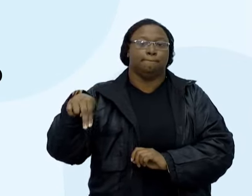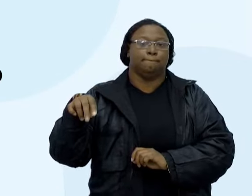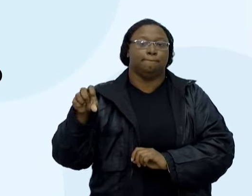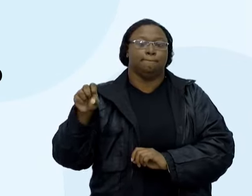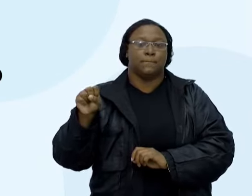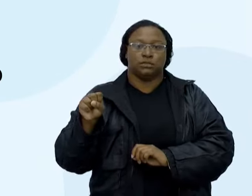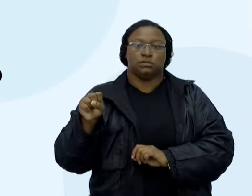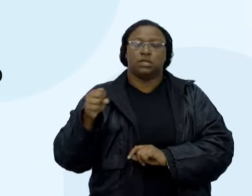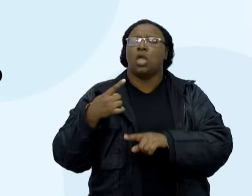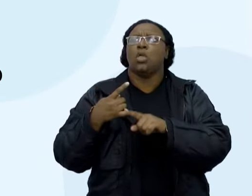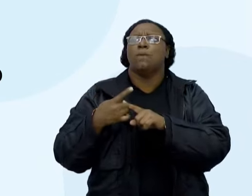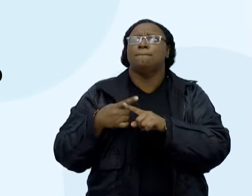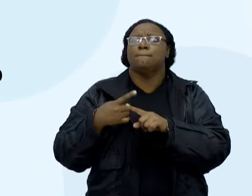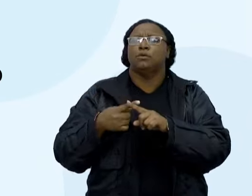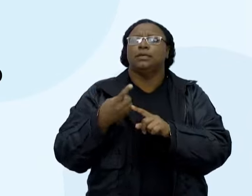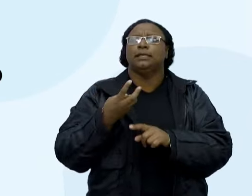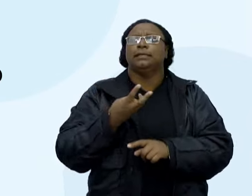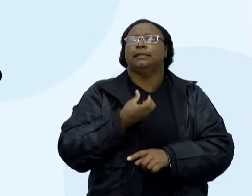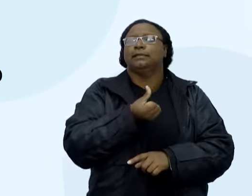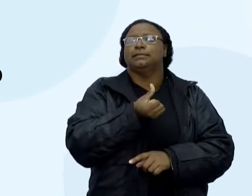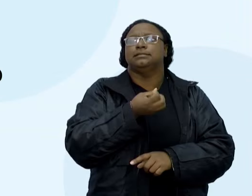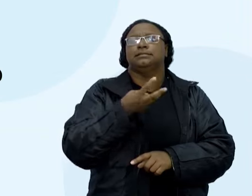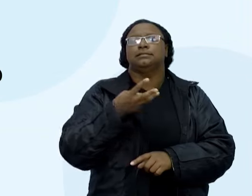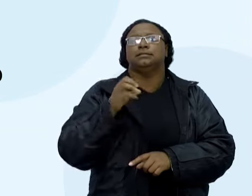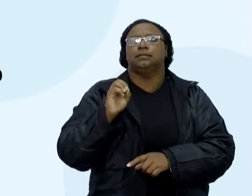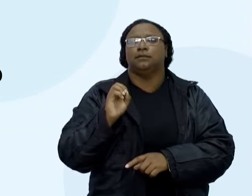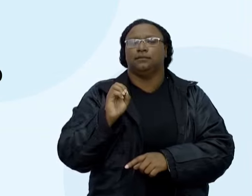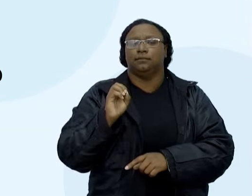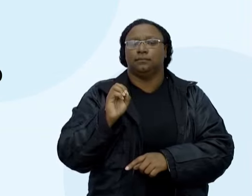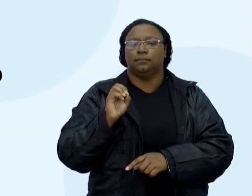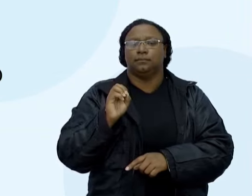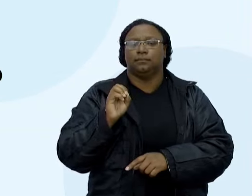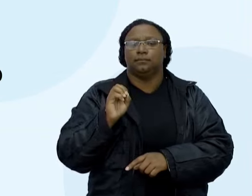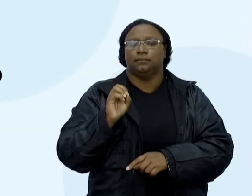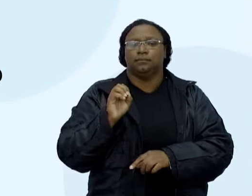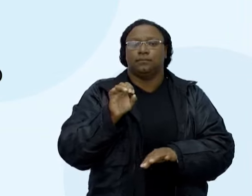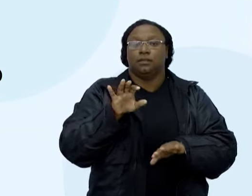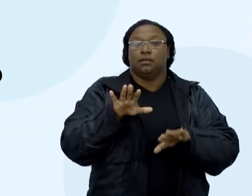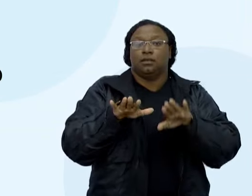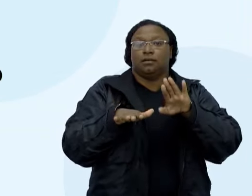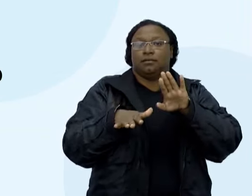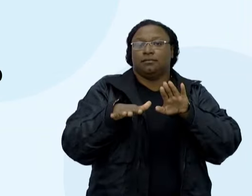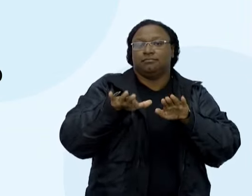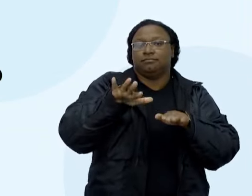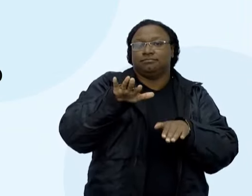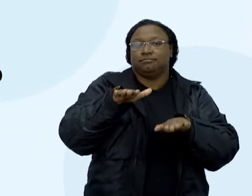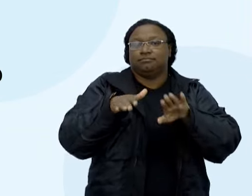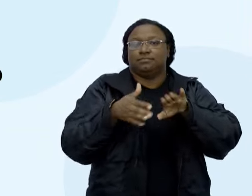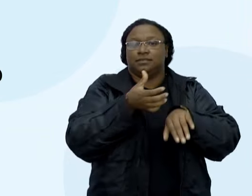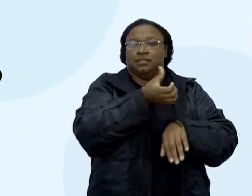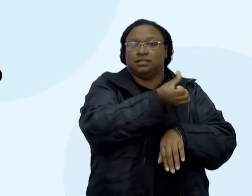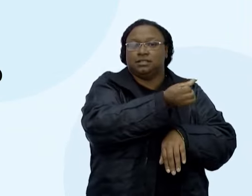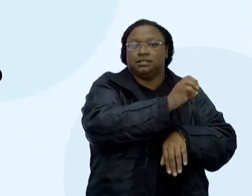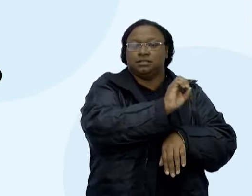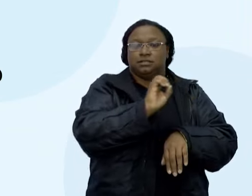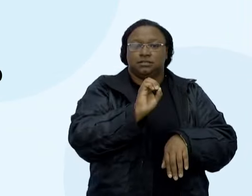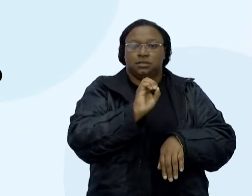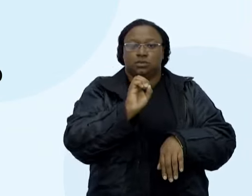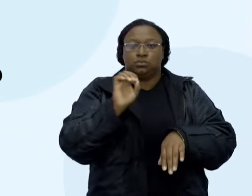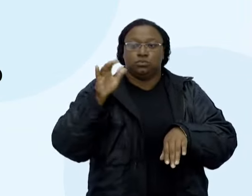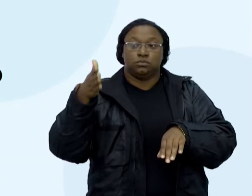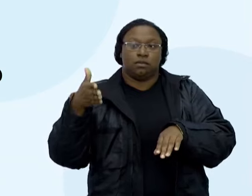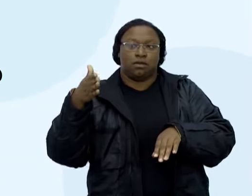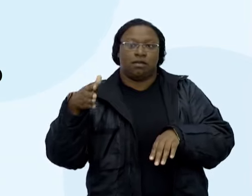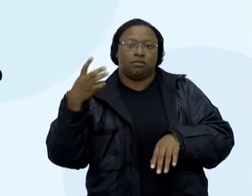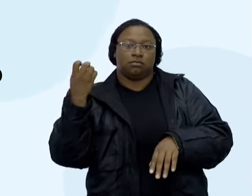Por quê? Porque 630 lumens está aqui entre 600 e 800 lumens. Tá um